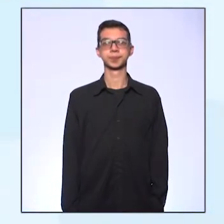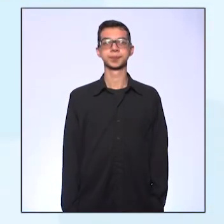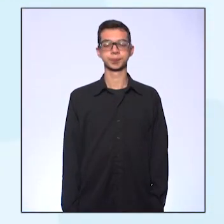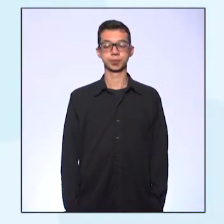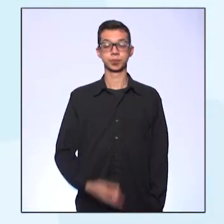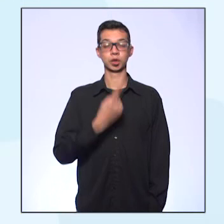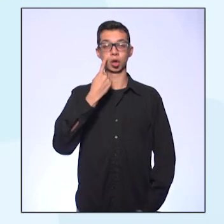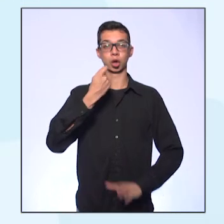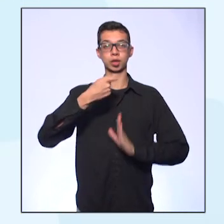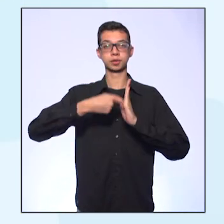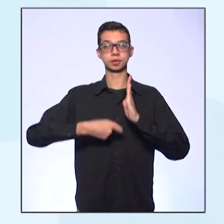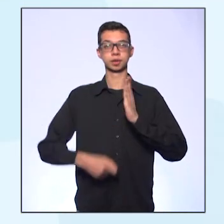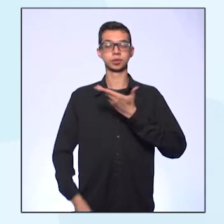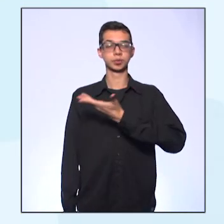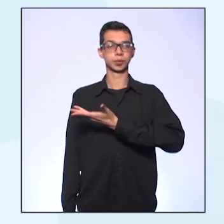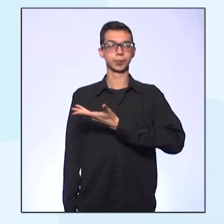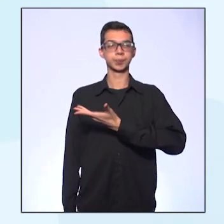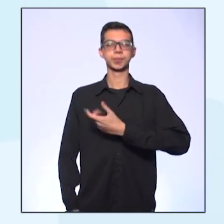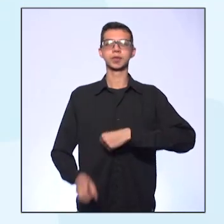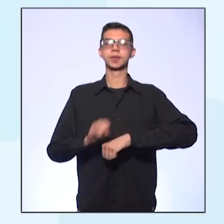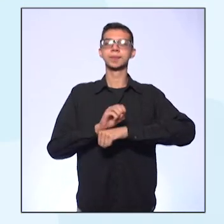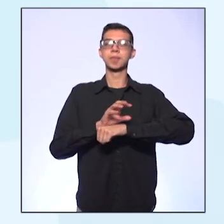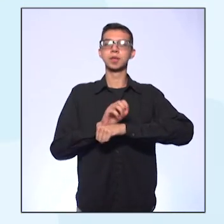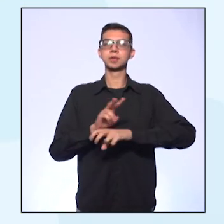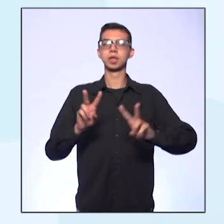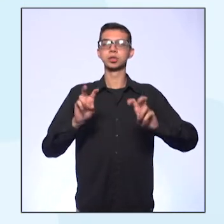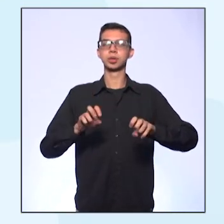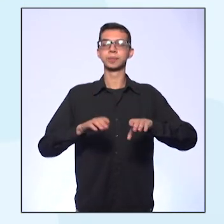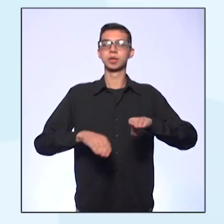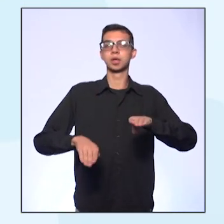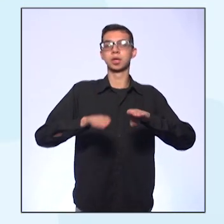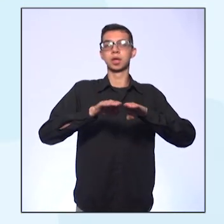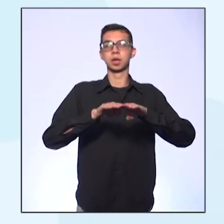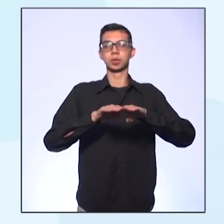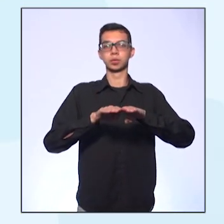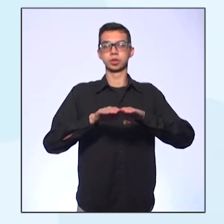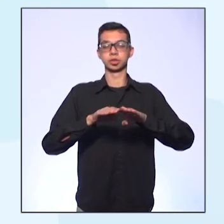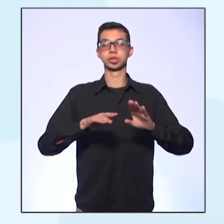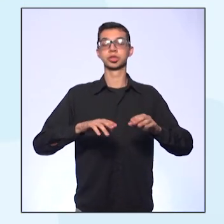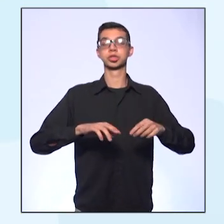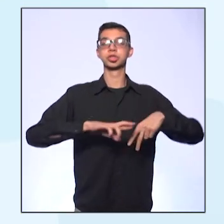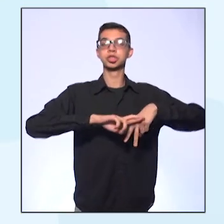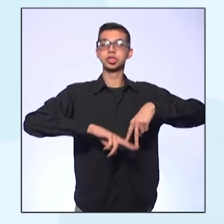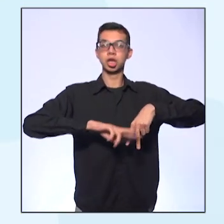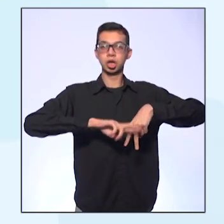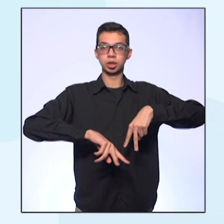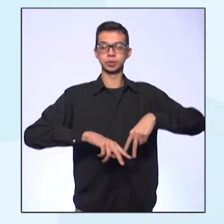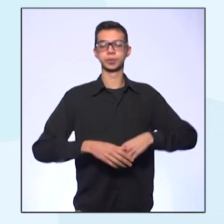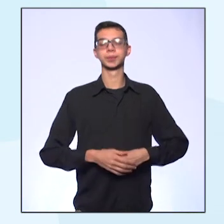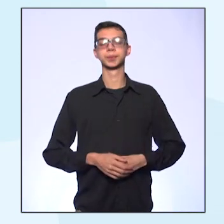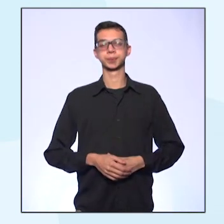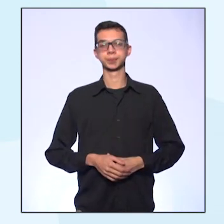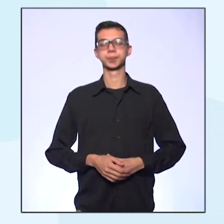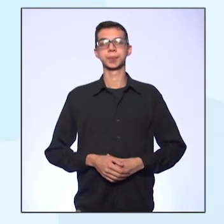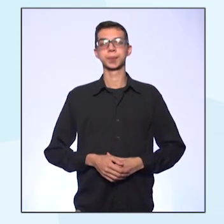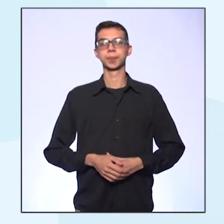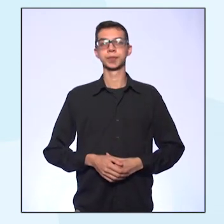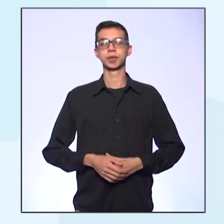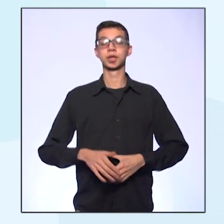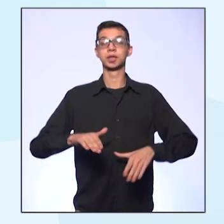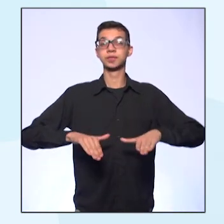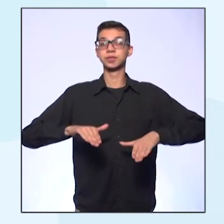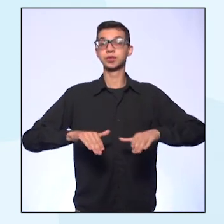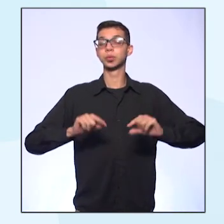públicas positivas sobre equidade de gênero, desafiando estereótipos de gênero e normas sociais nocivas,